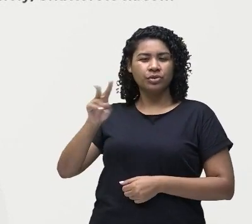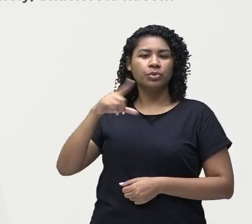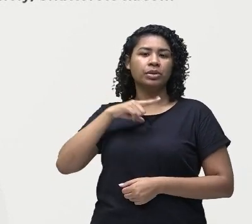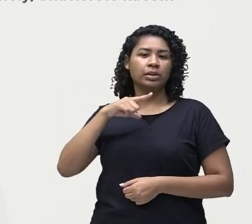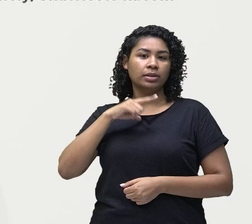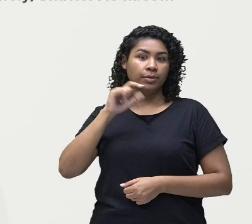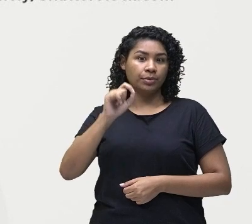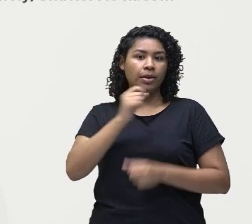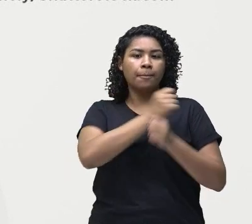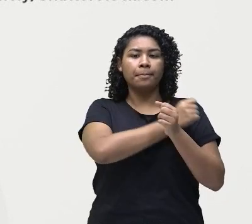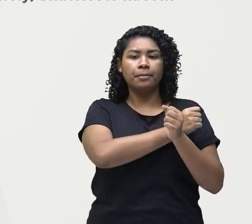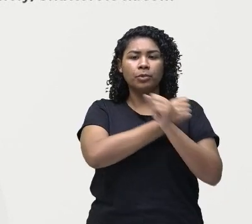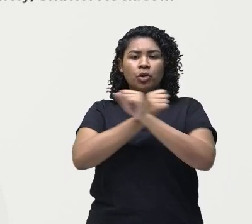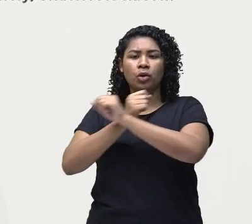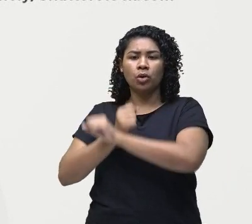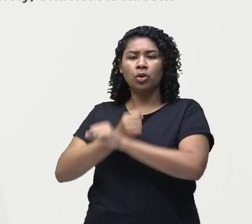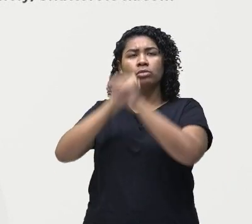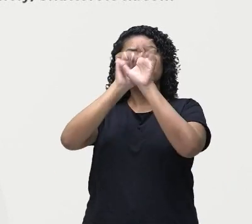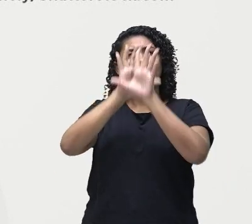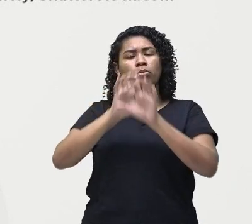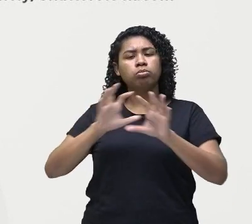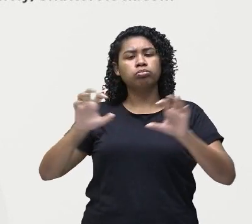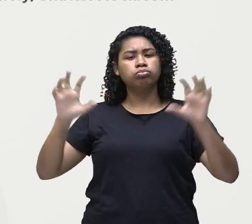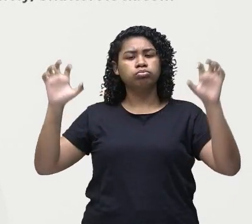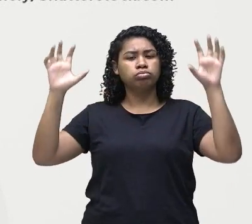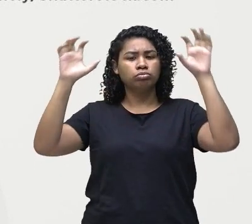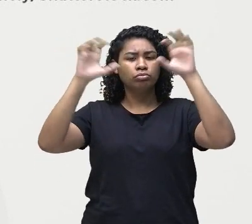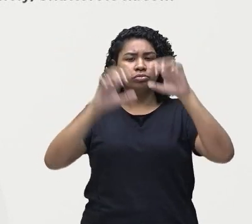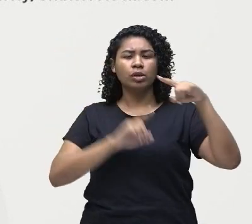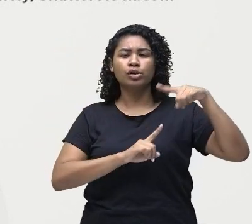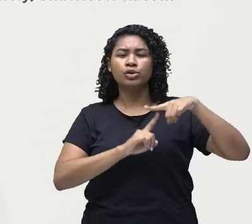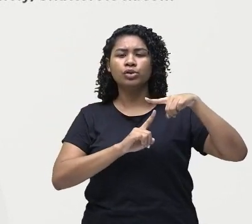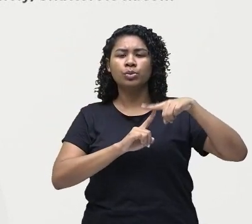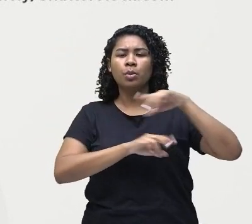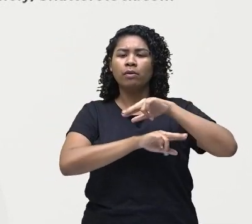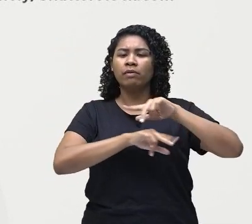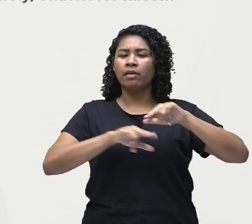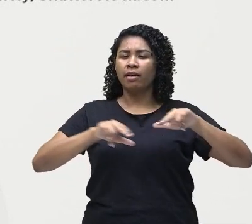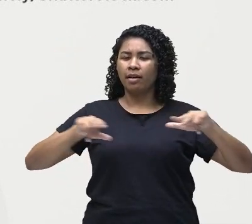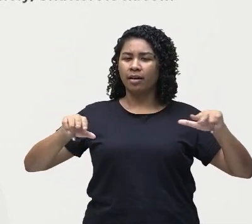é protegida por diversas camadas de gás, né?